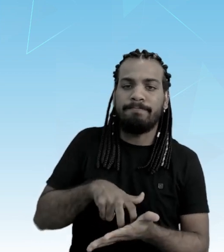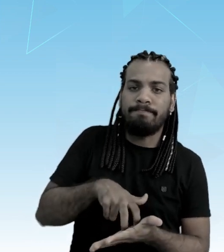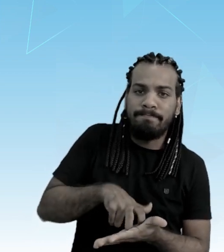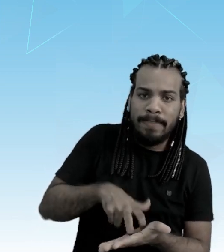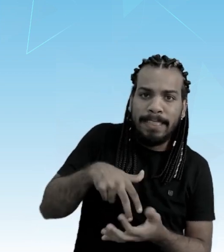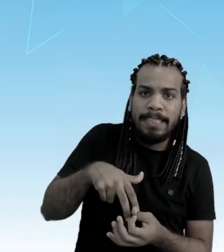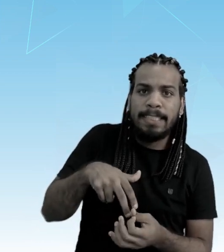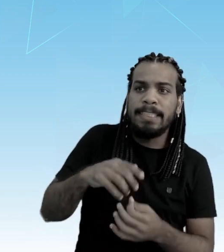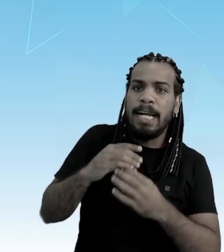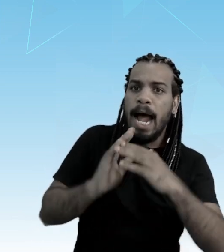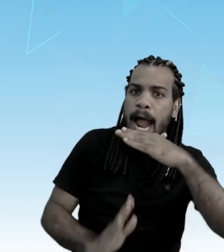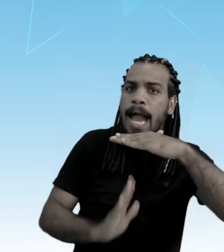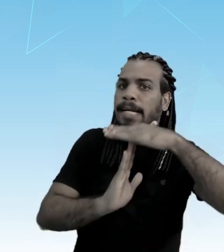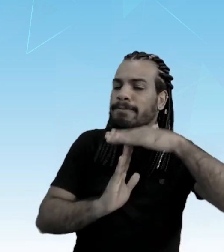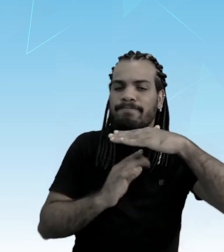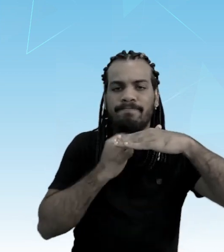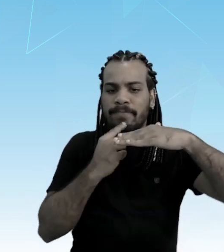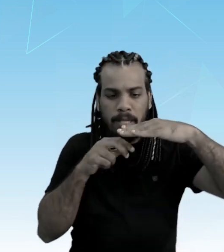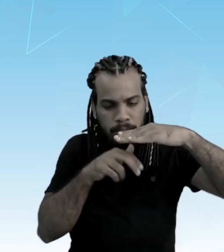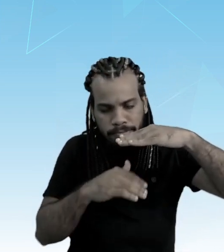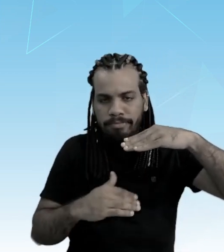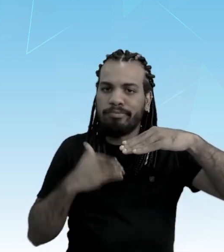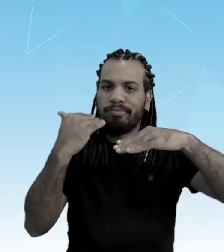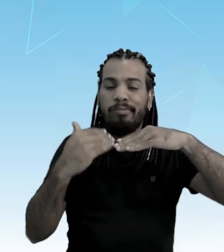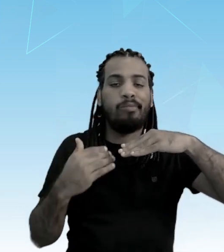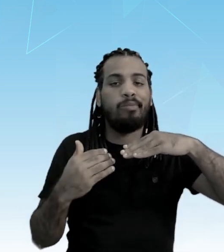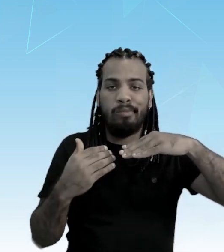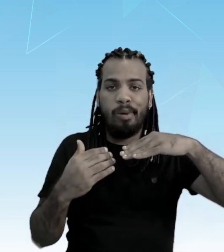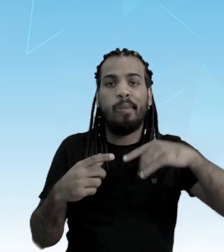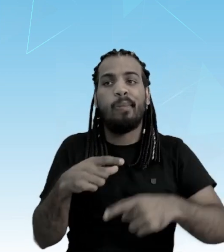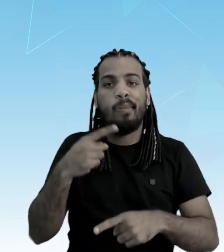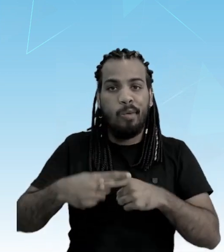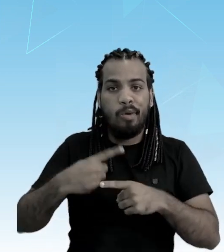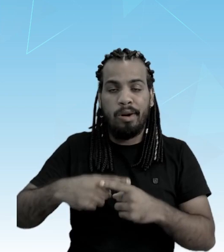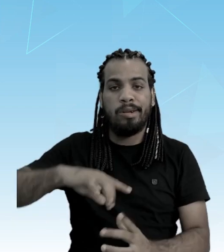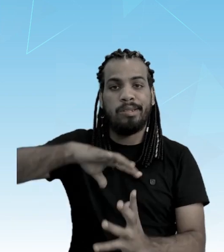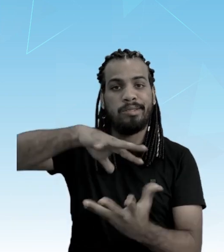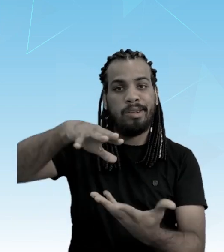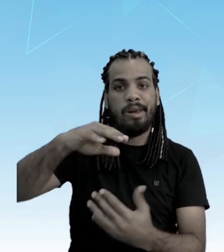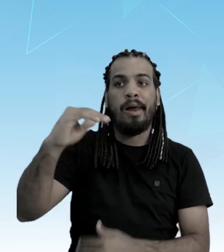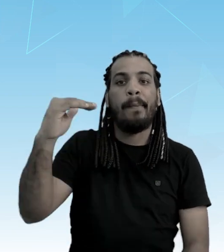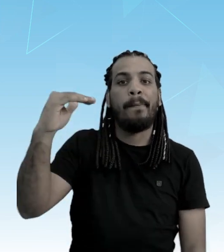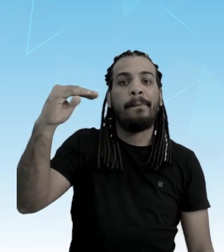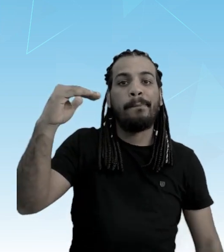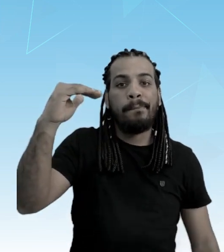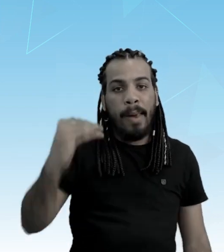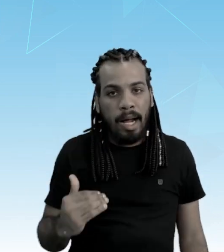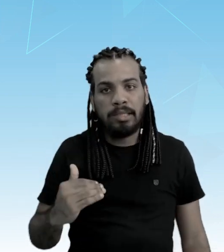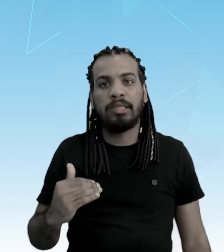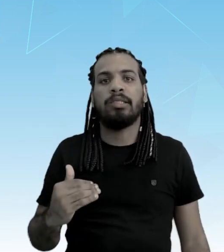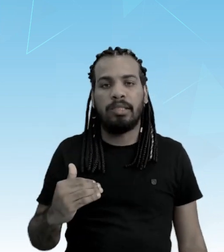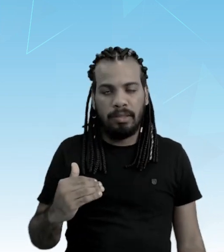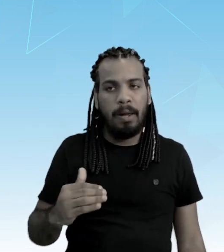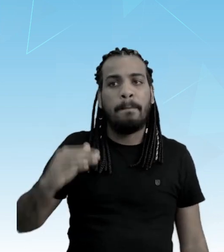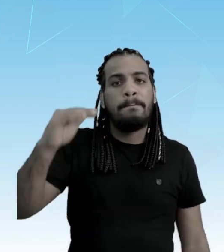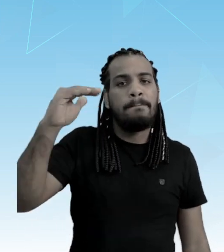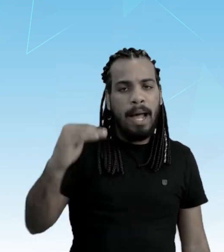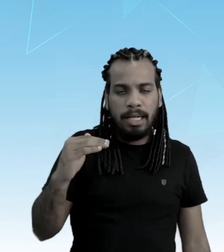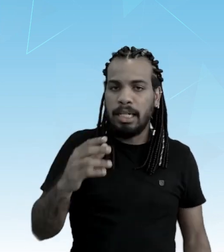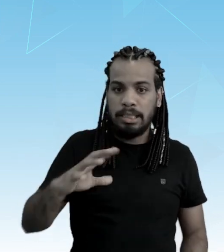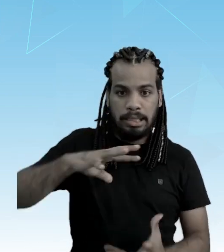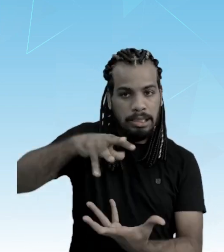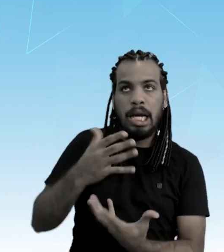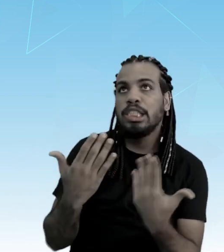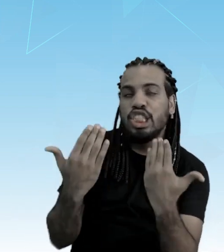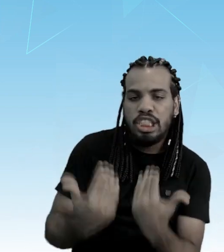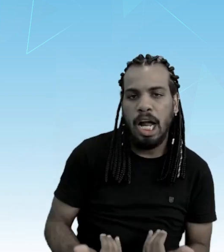uma determinada altura, simplesmente porque a Terra vai puxar você constantemente para baixo.